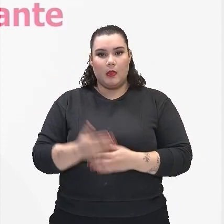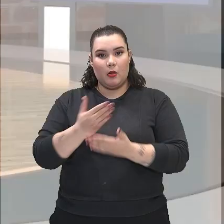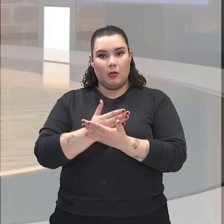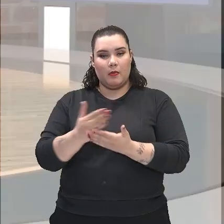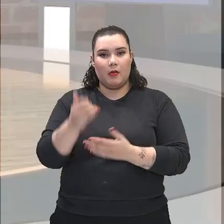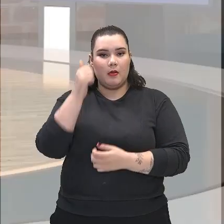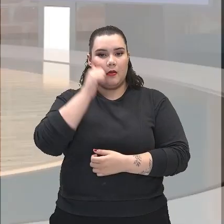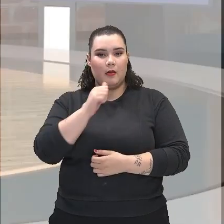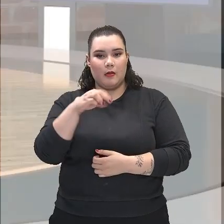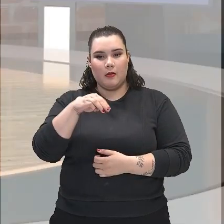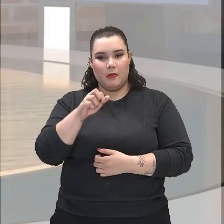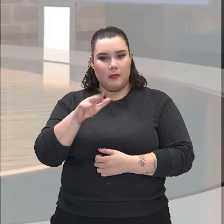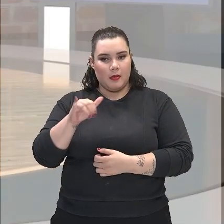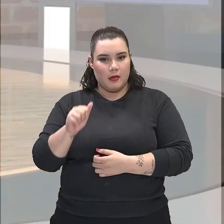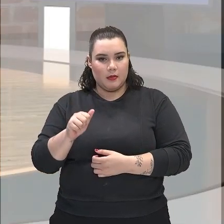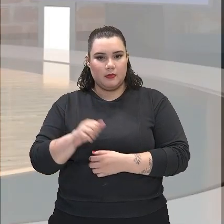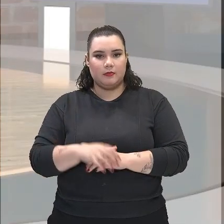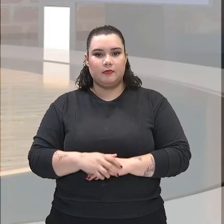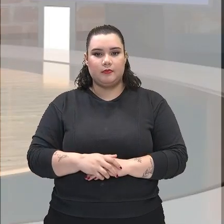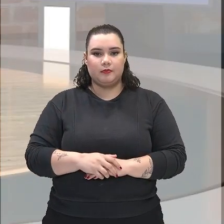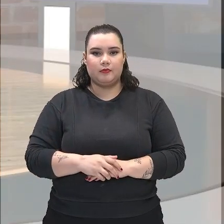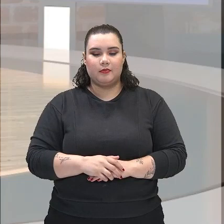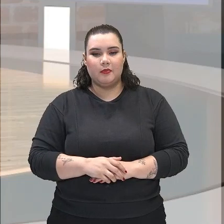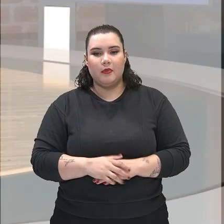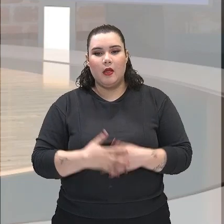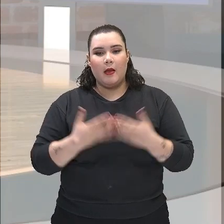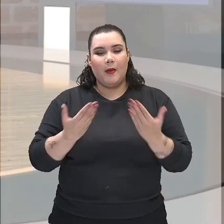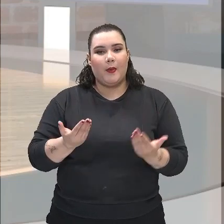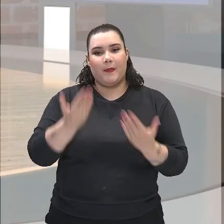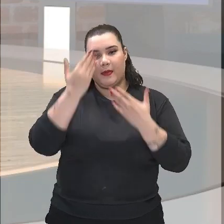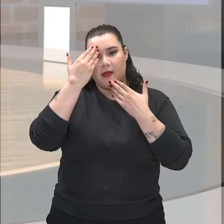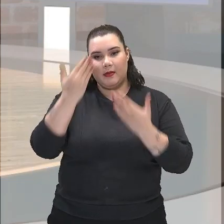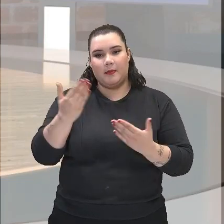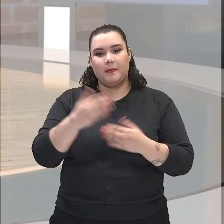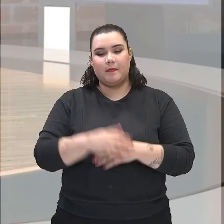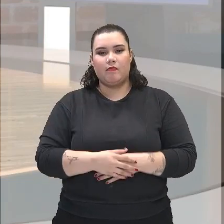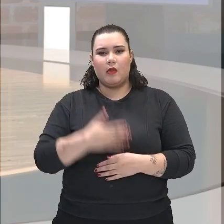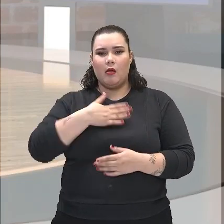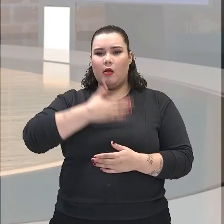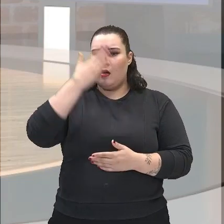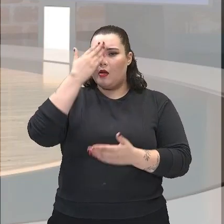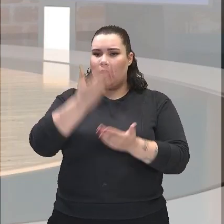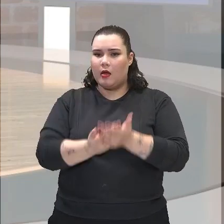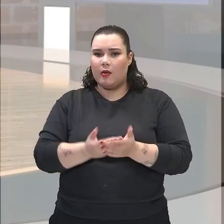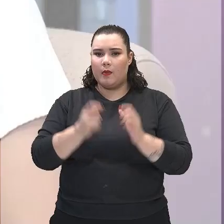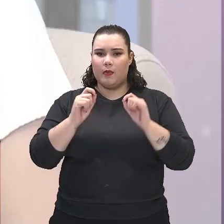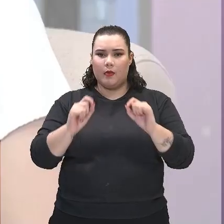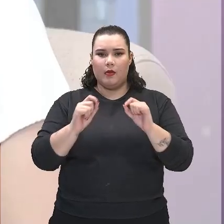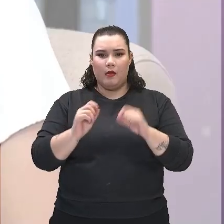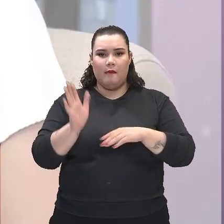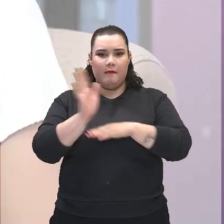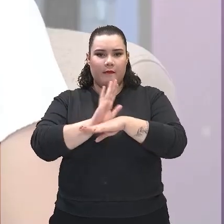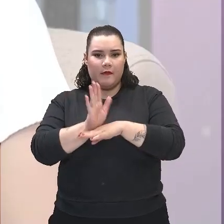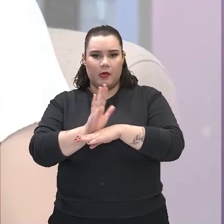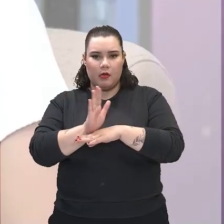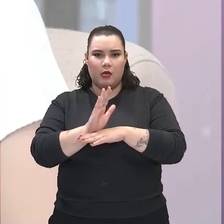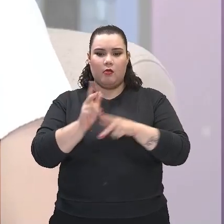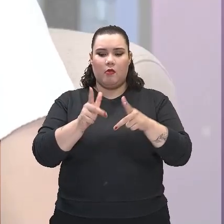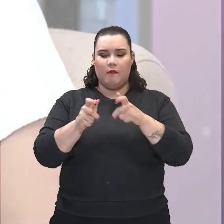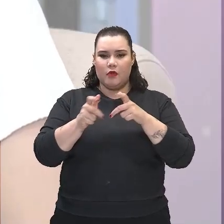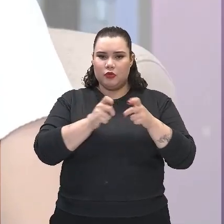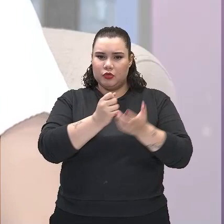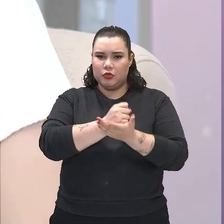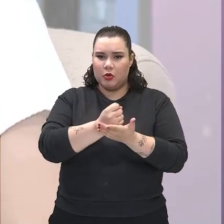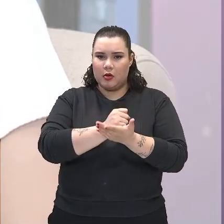Maria. Obrigada. Bem, eu acredito firmemente que filmes e videogames com cenas